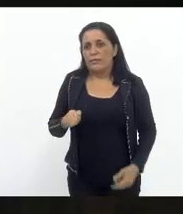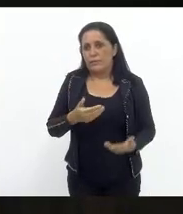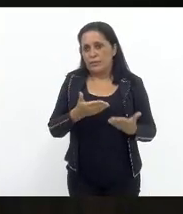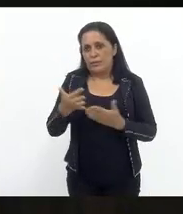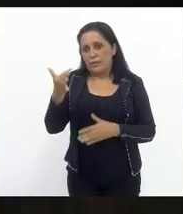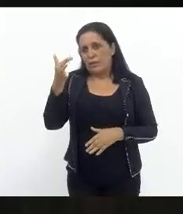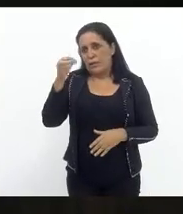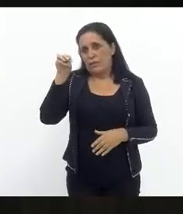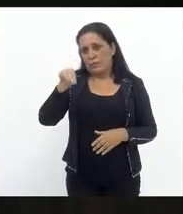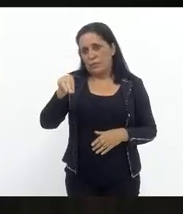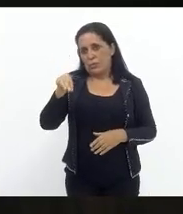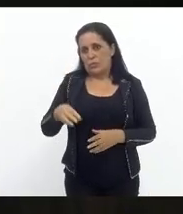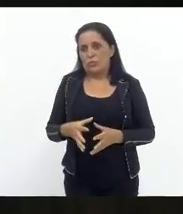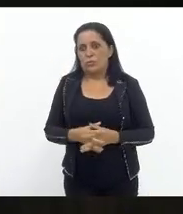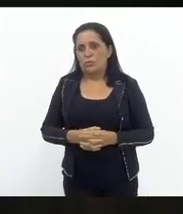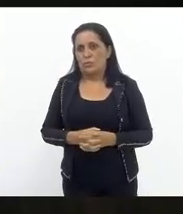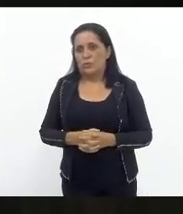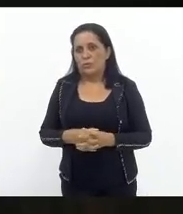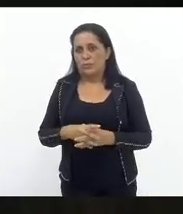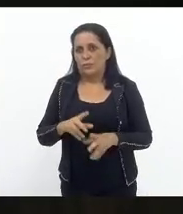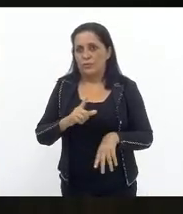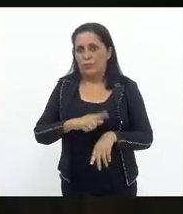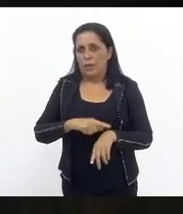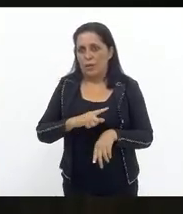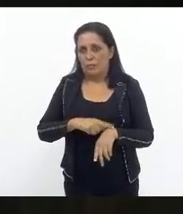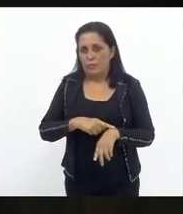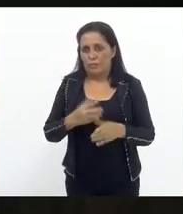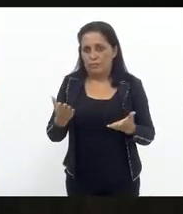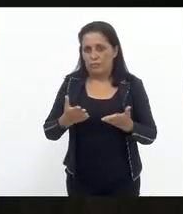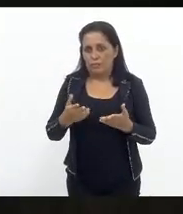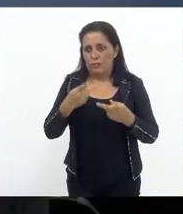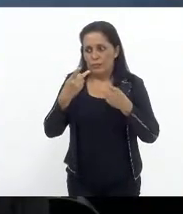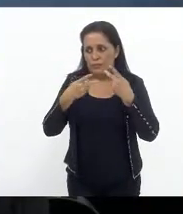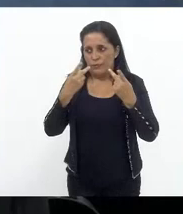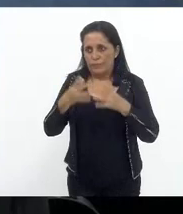de 10 minutos do tempo regimental.